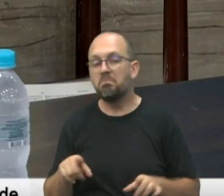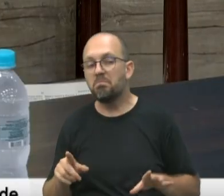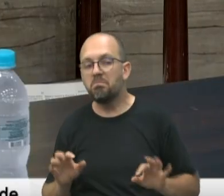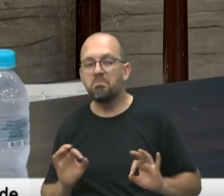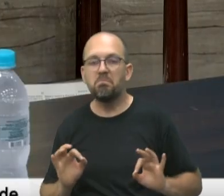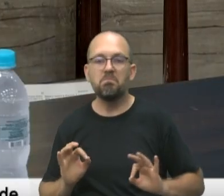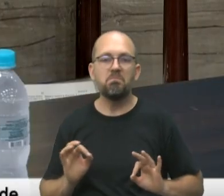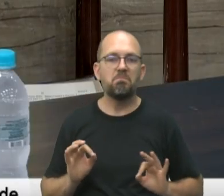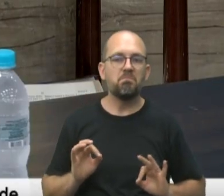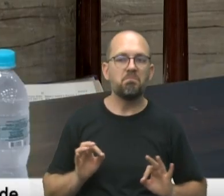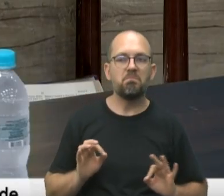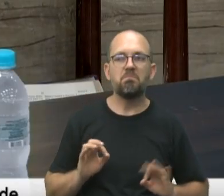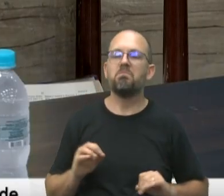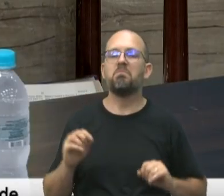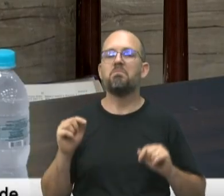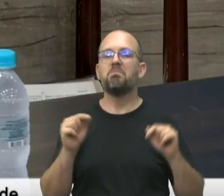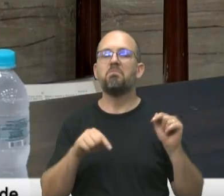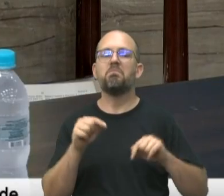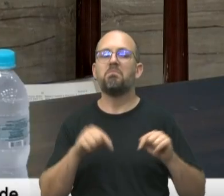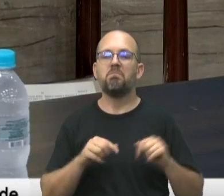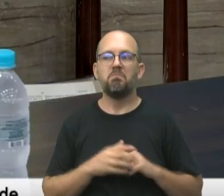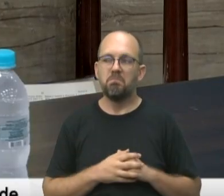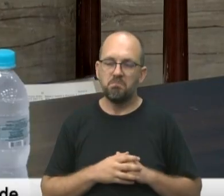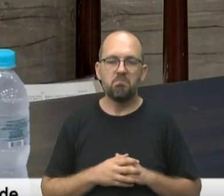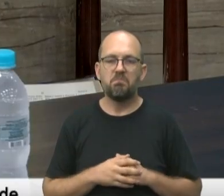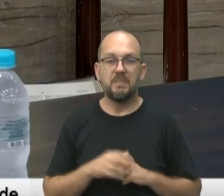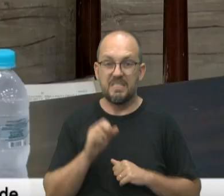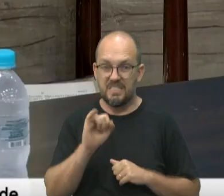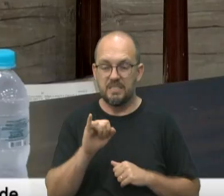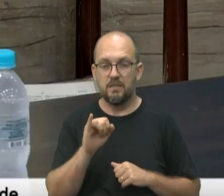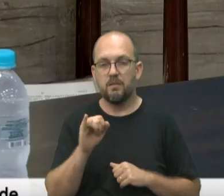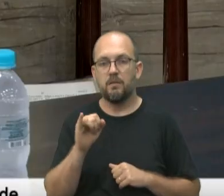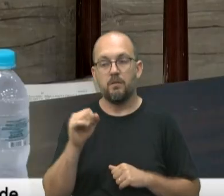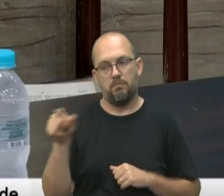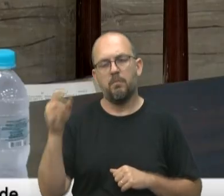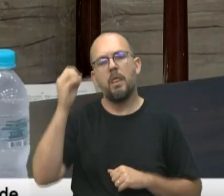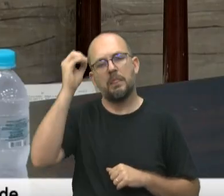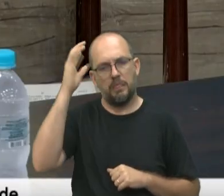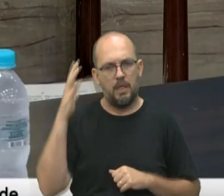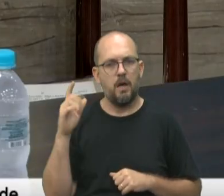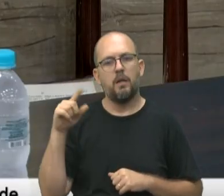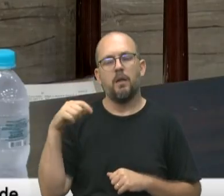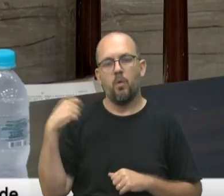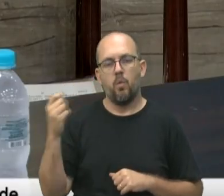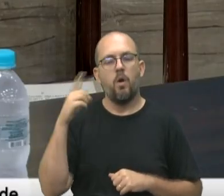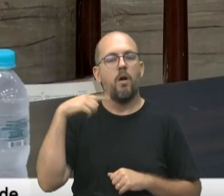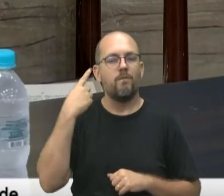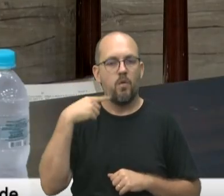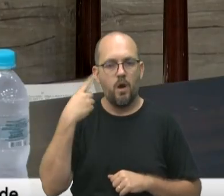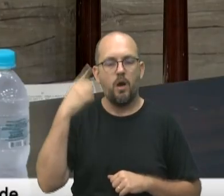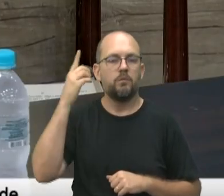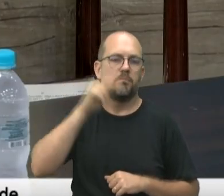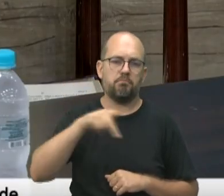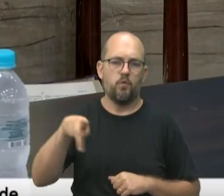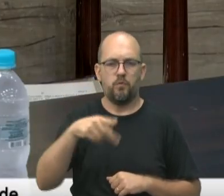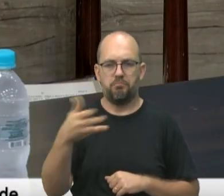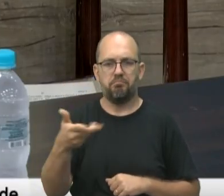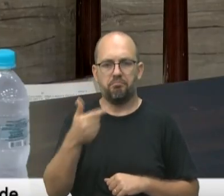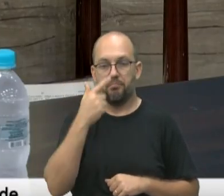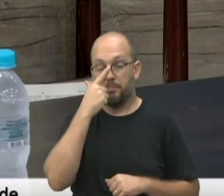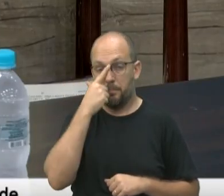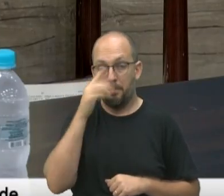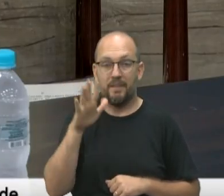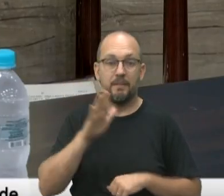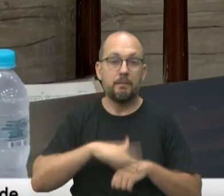dizer reacionária, se convencer, apesar da Dani ser advogada, professora, ela ser muito boa, do